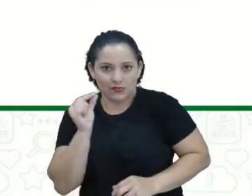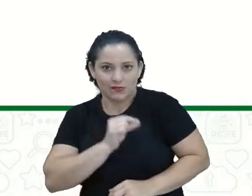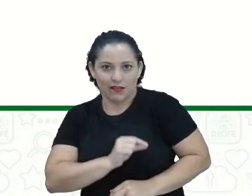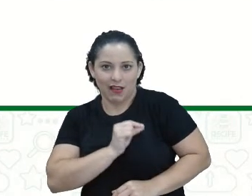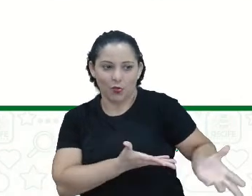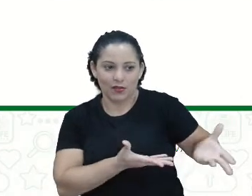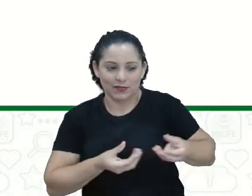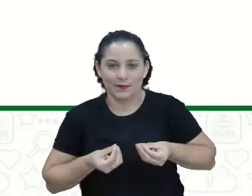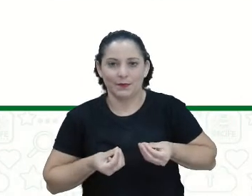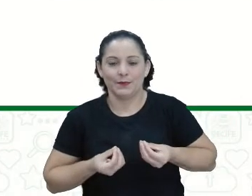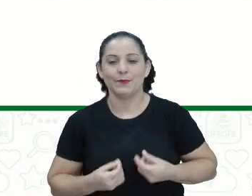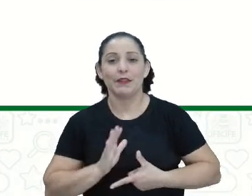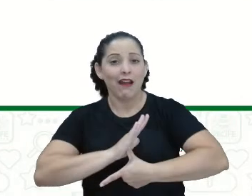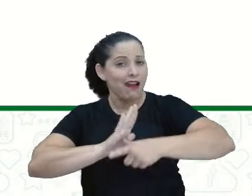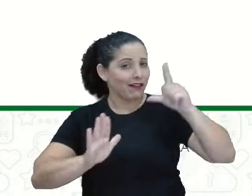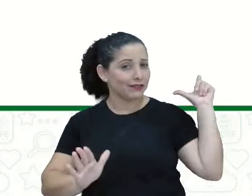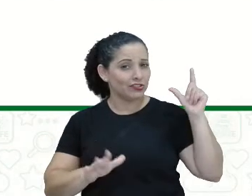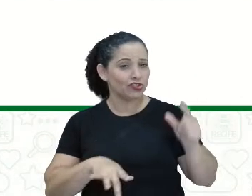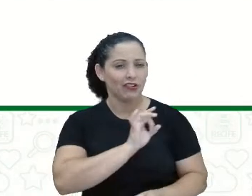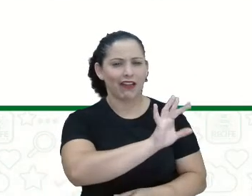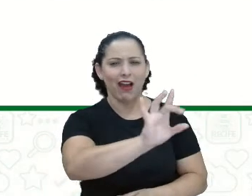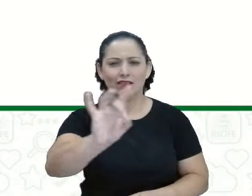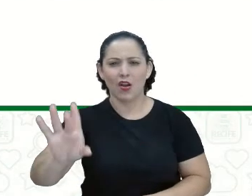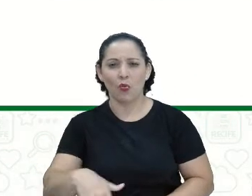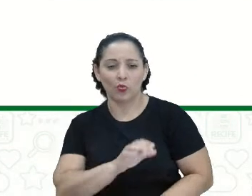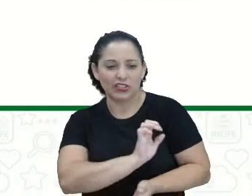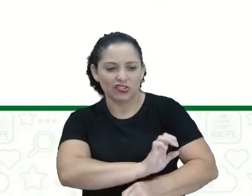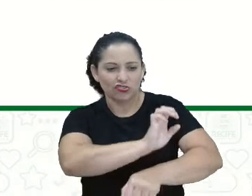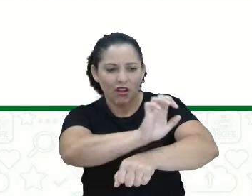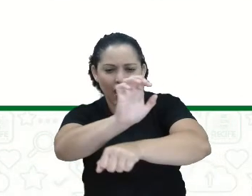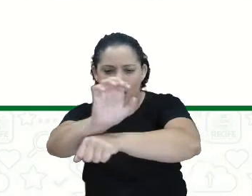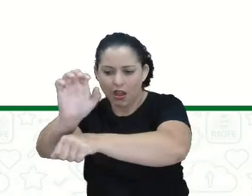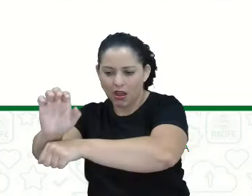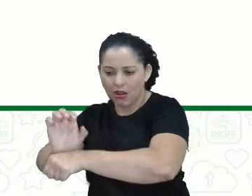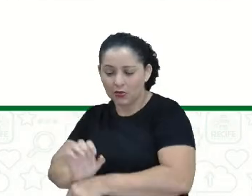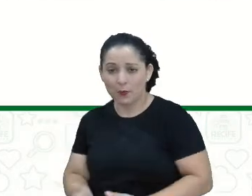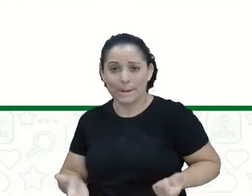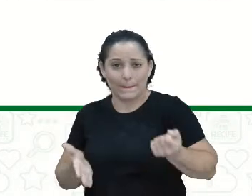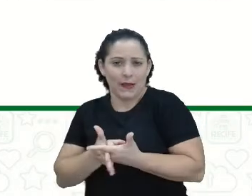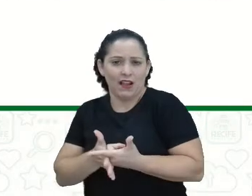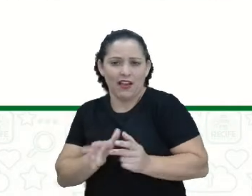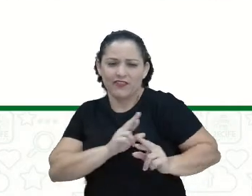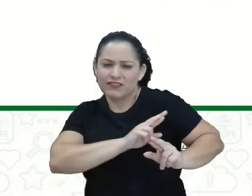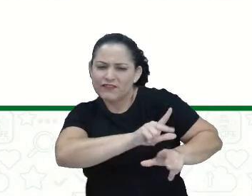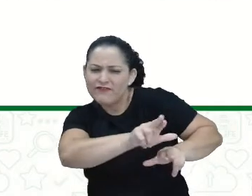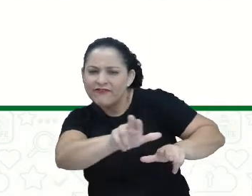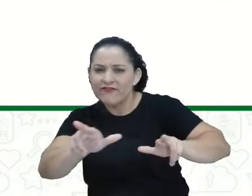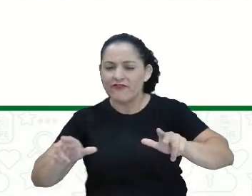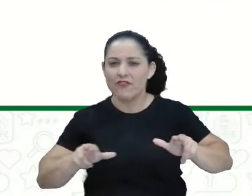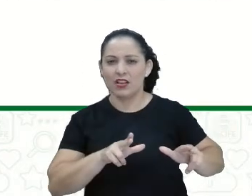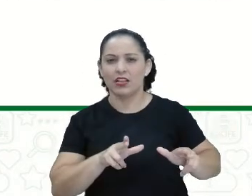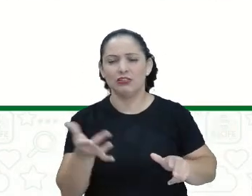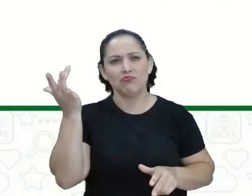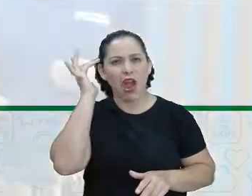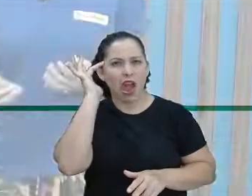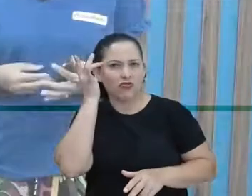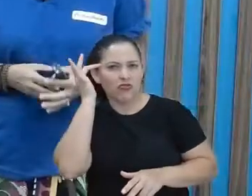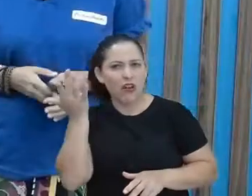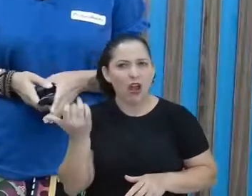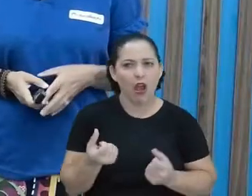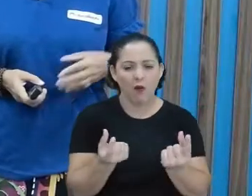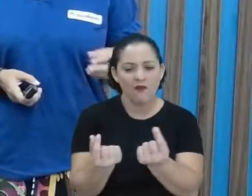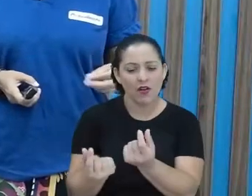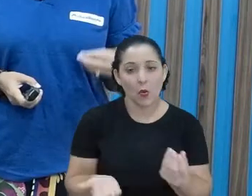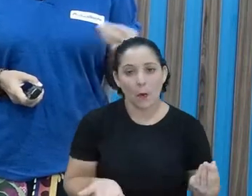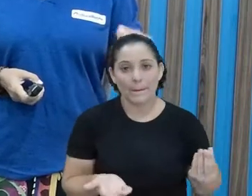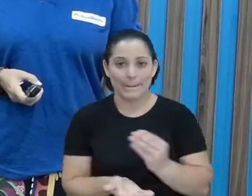antes de se ter o salário mínimo, cada estado pagava quanto achava que deveria pagar para os trabalhadores. O